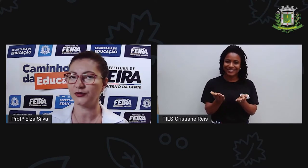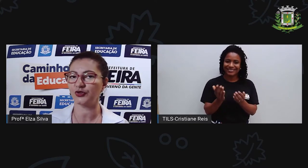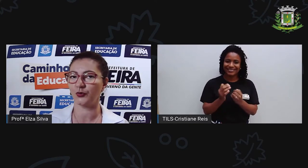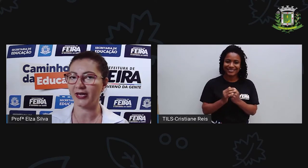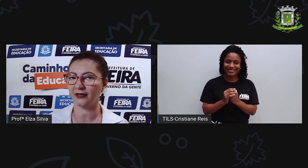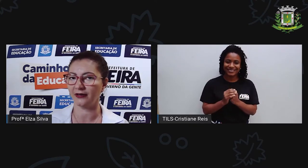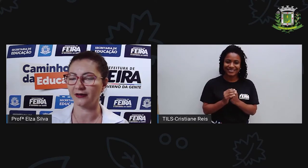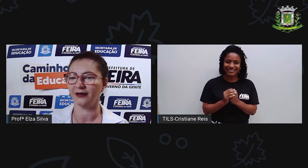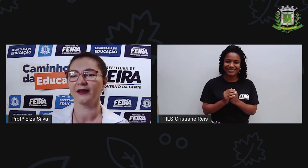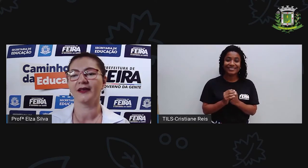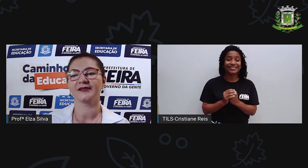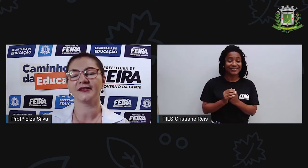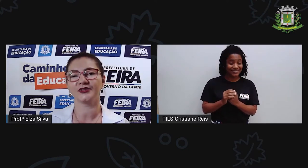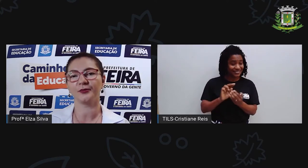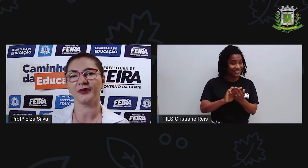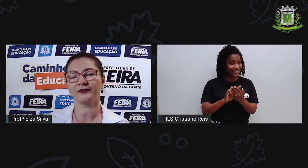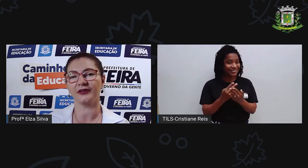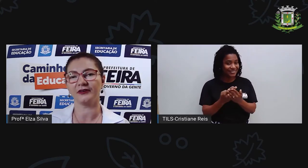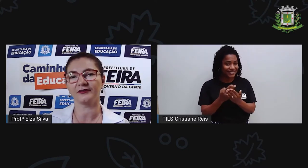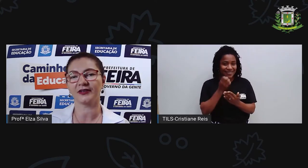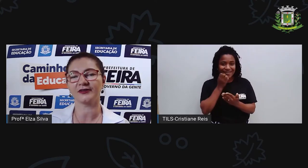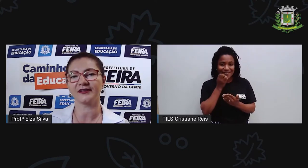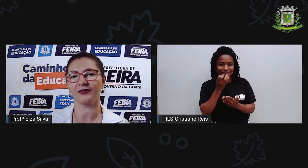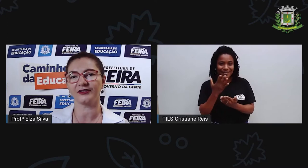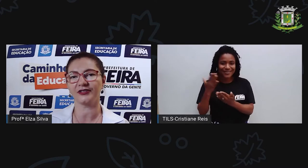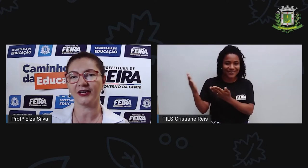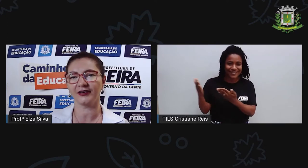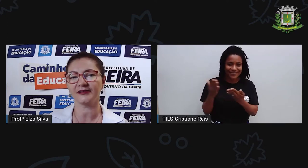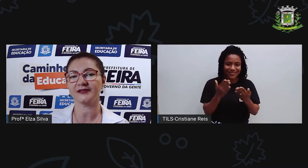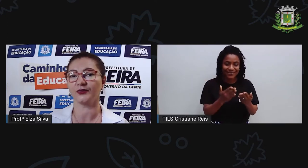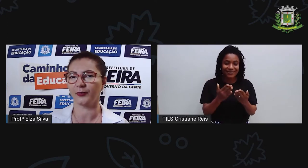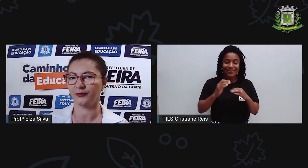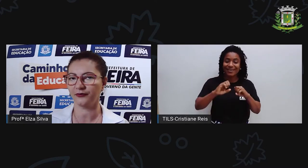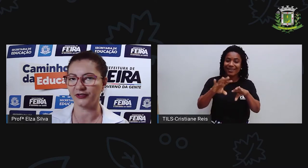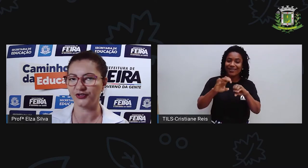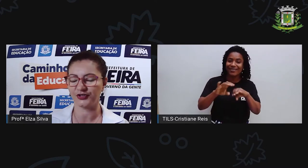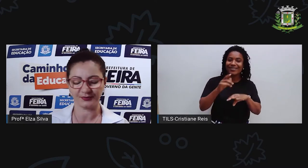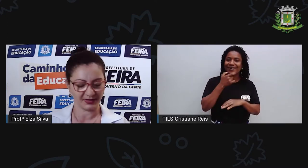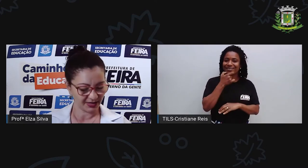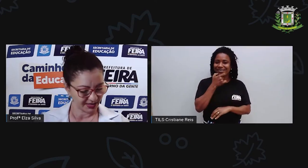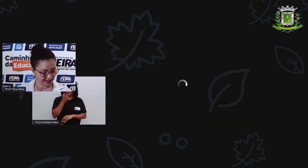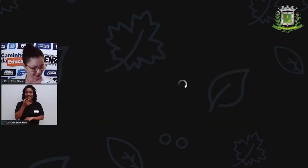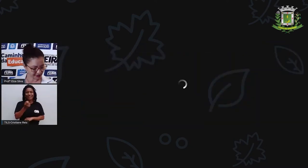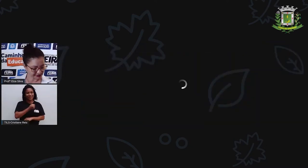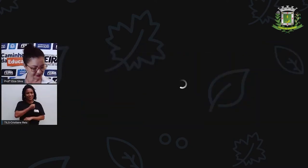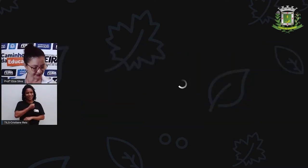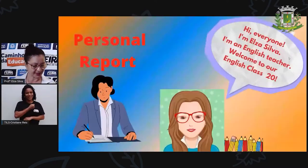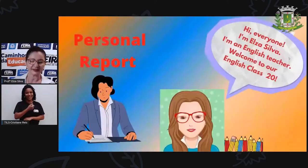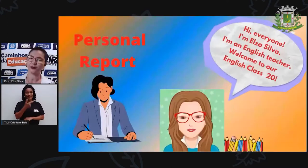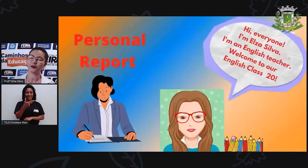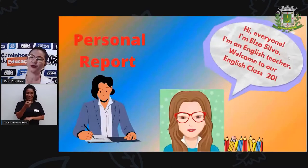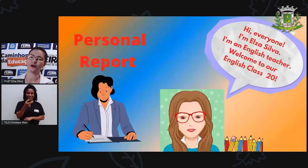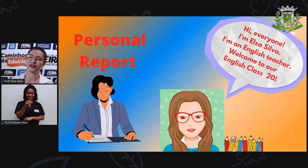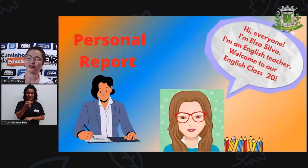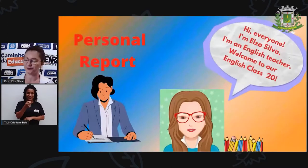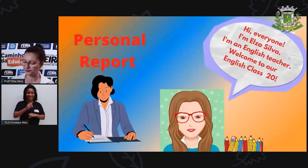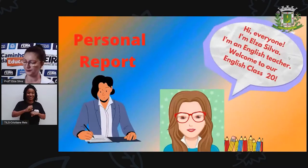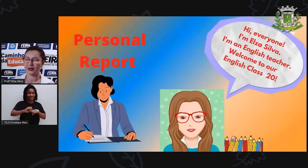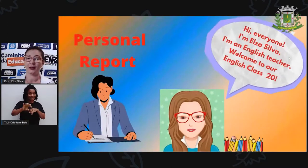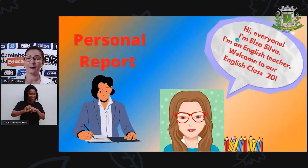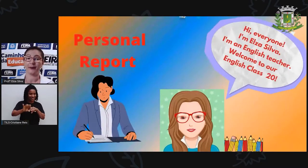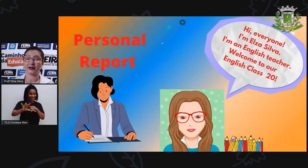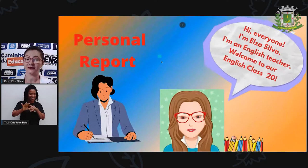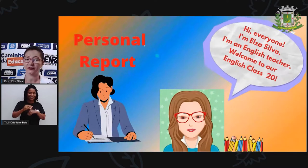nº 20. Sejam bem-vindos à nossa aula de inglês nº 20. E nós vamos falar sobre o que hoje?